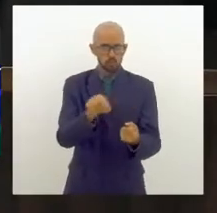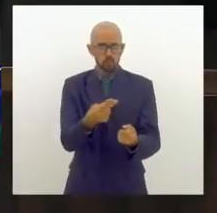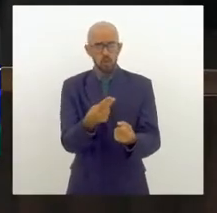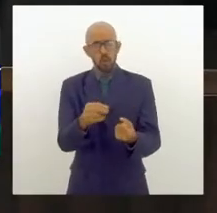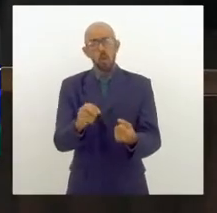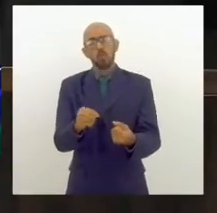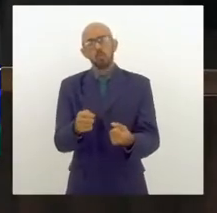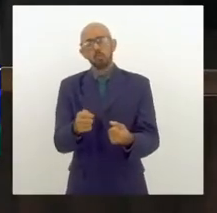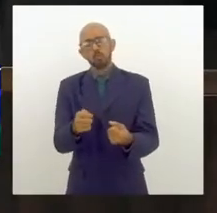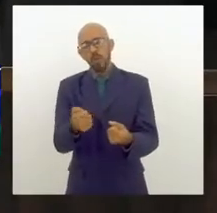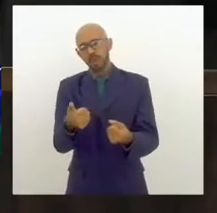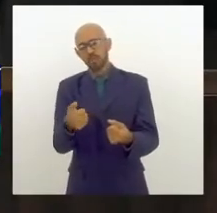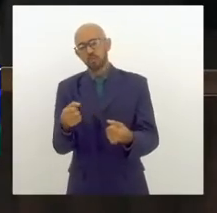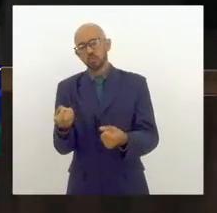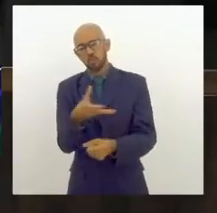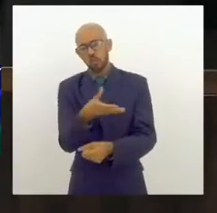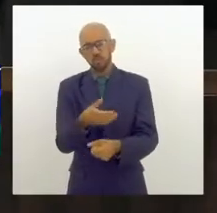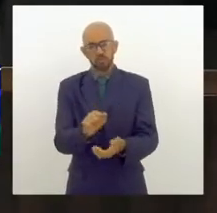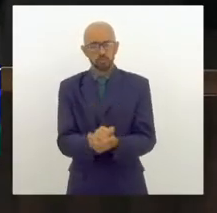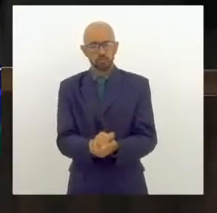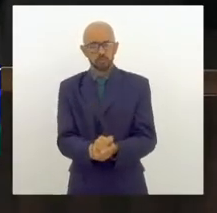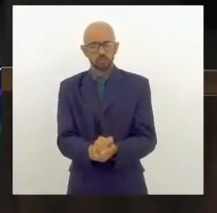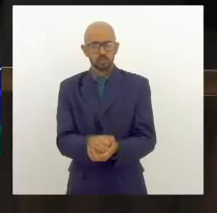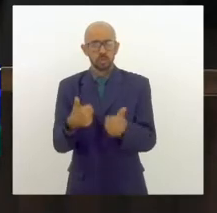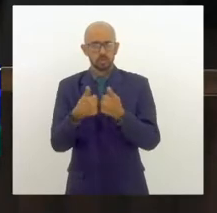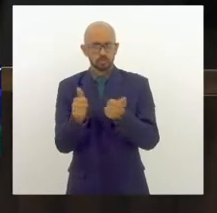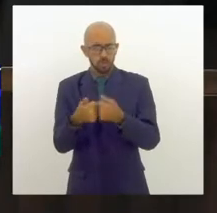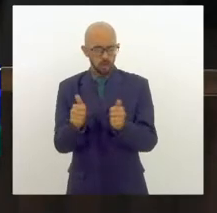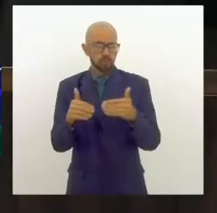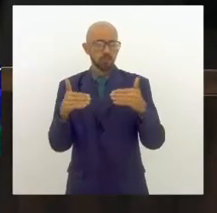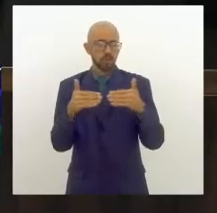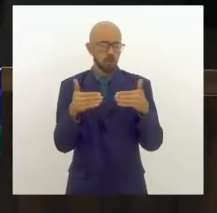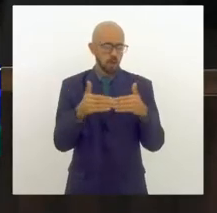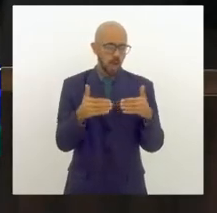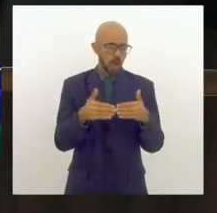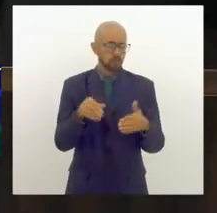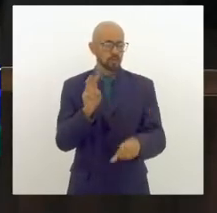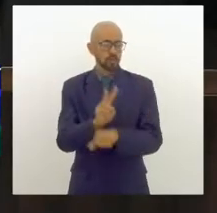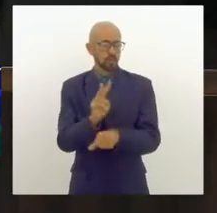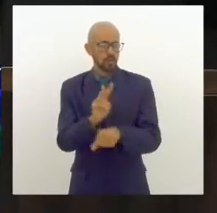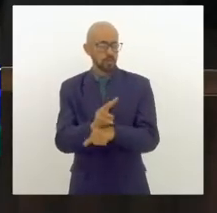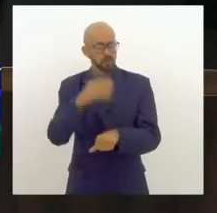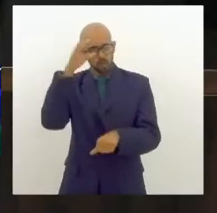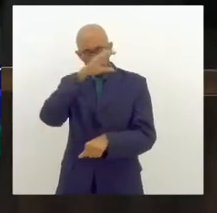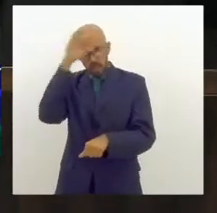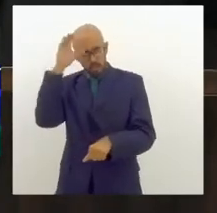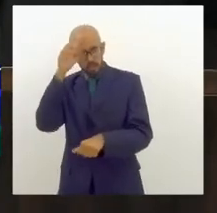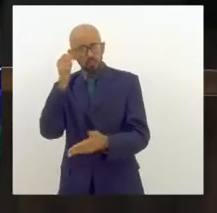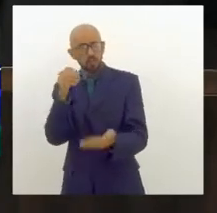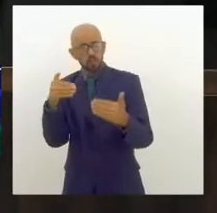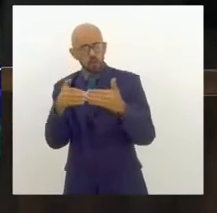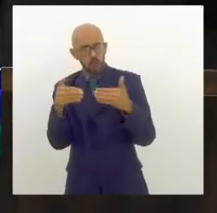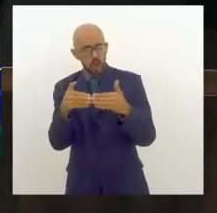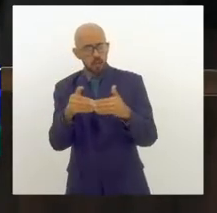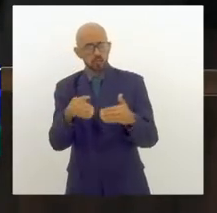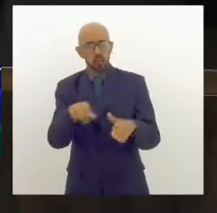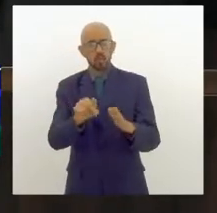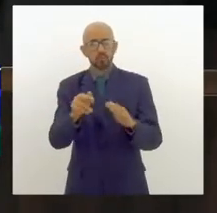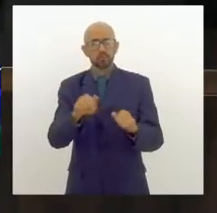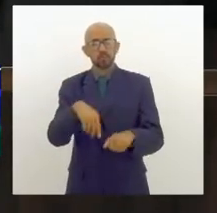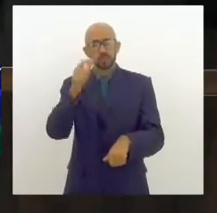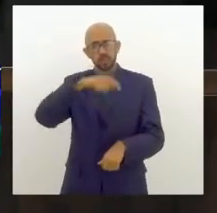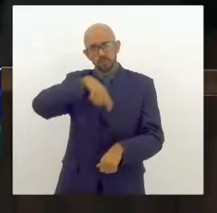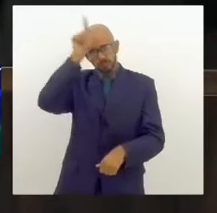Comissão de Constituição e Justiça pela condicionalidade. Transporte favorável, defesa do consumidor favorável. Economia, Indústria e Comércio, favorável. Relatores, deputado Luiz